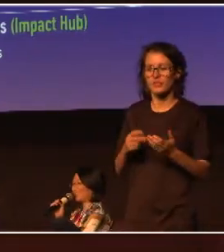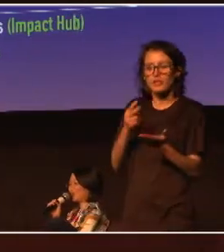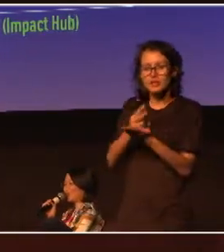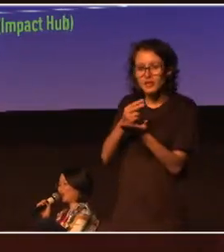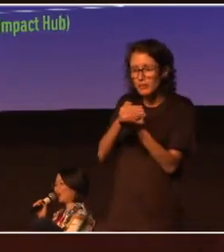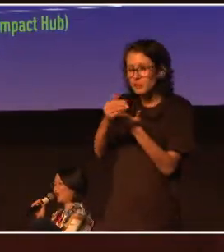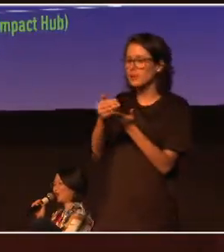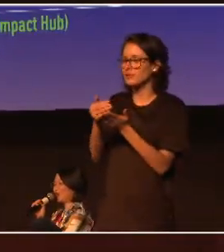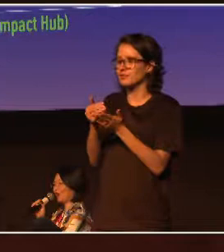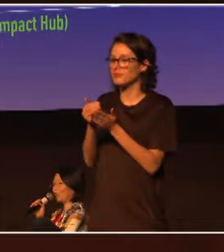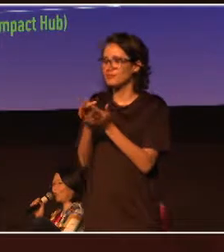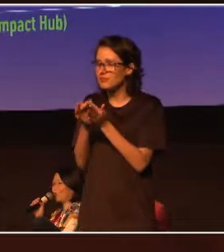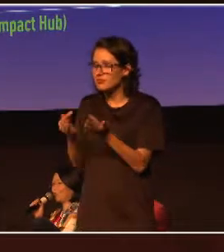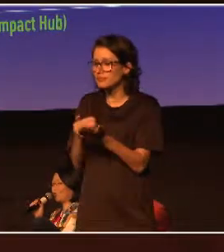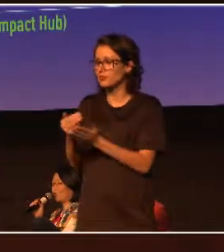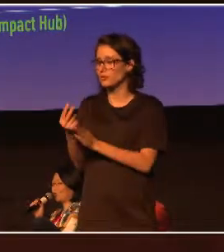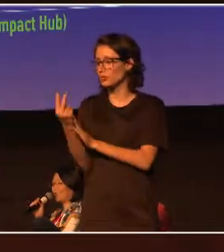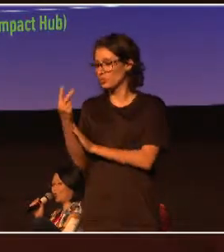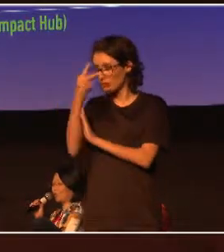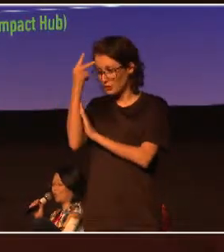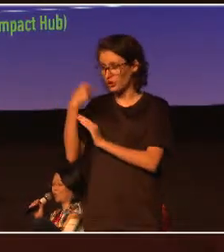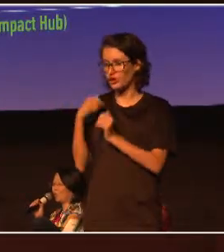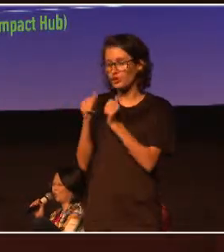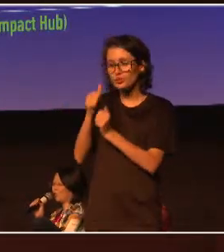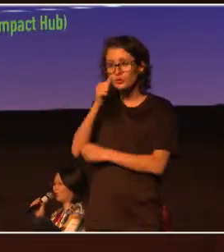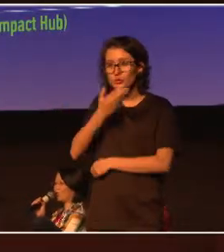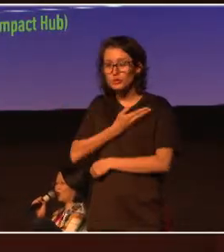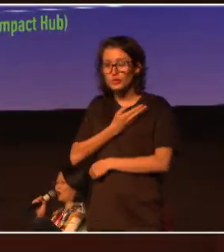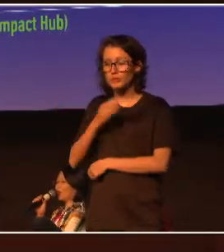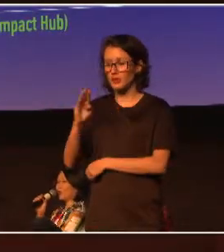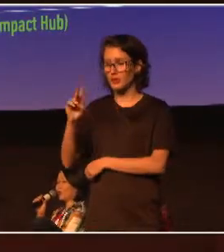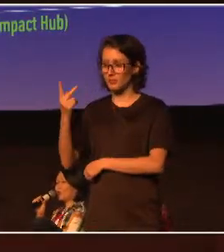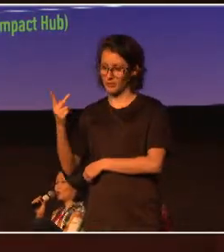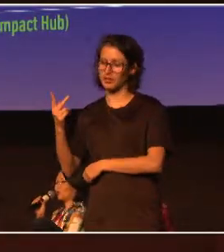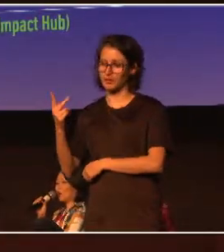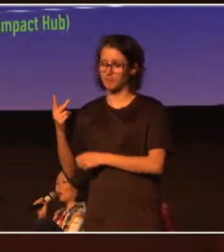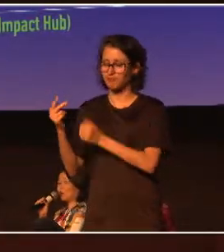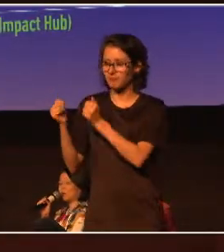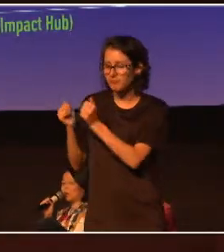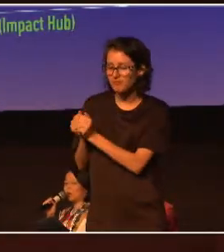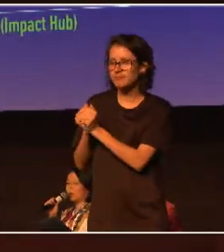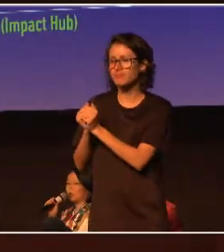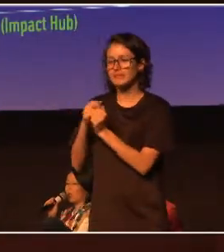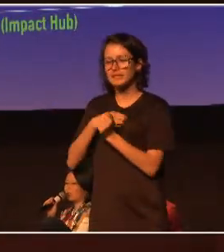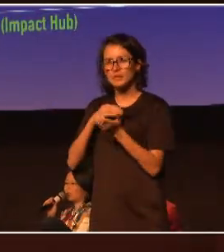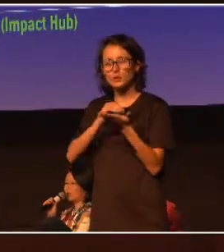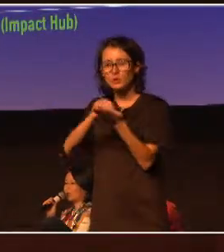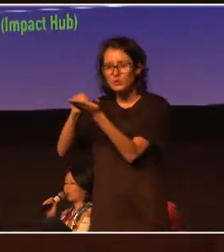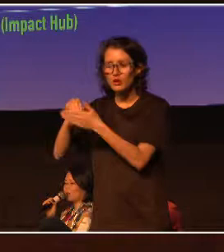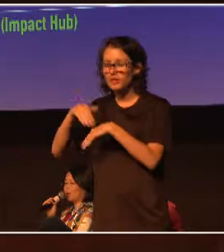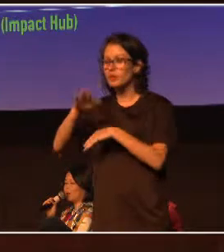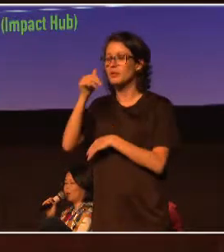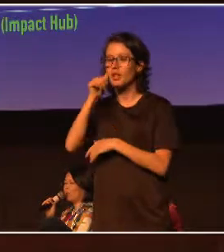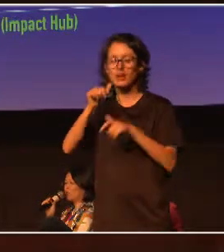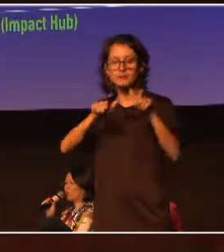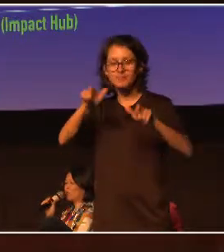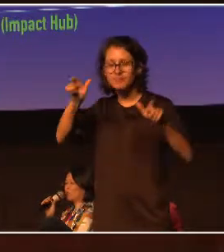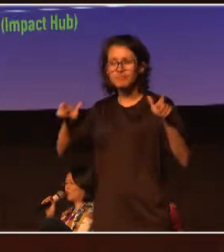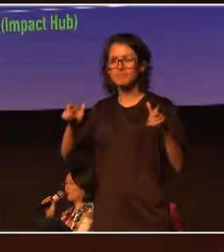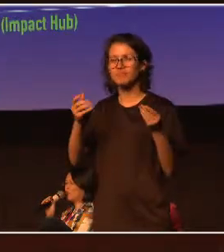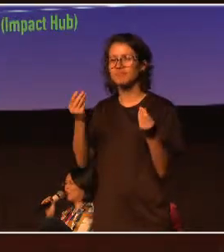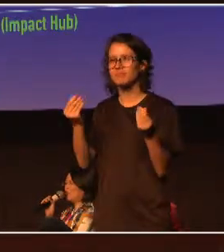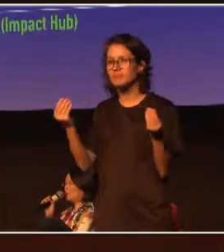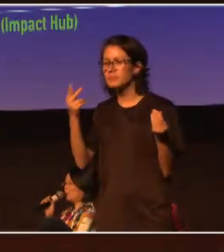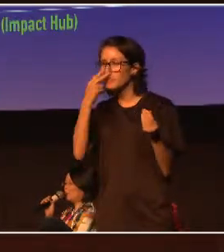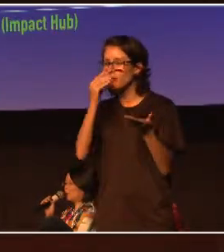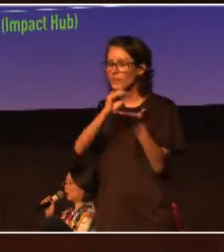pessoas. Então, eu e uma amiga de Belo Horizonte, Delza Carvalho, sentimos falta de mulheres, né, nesse ambiente. Muitas